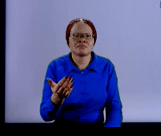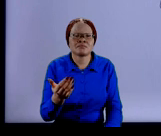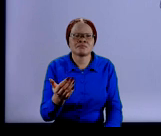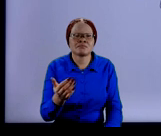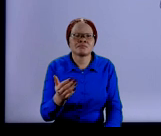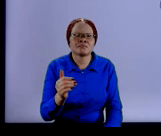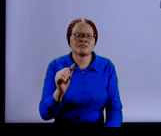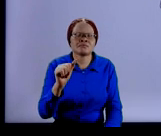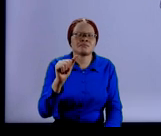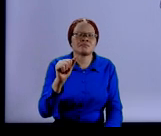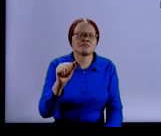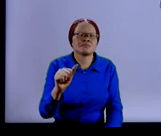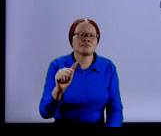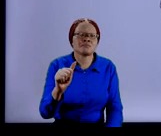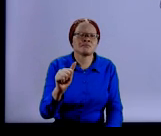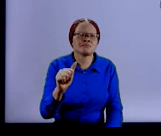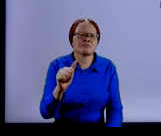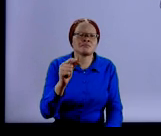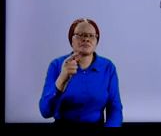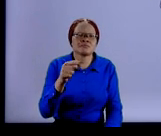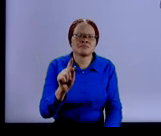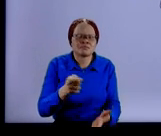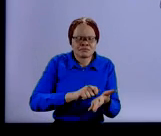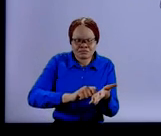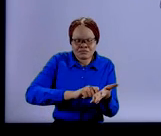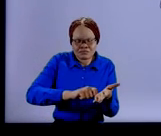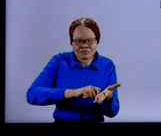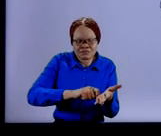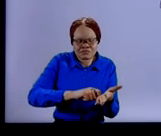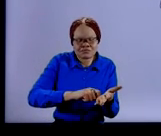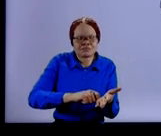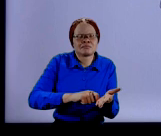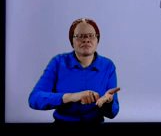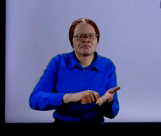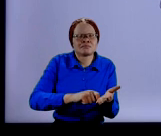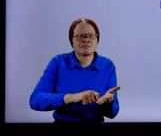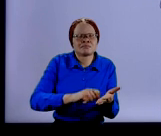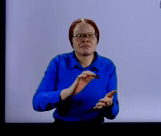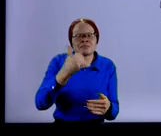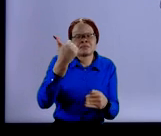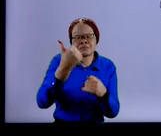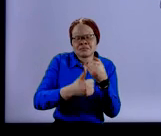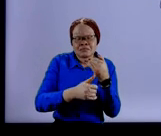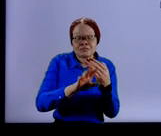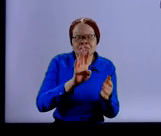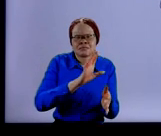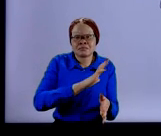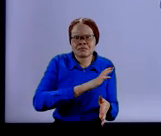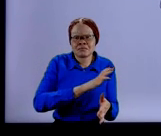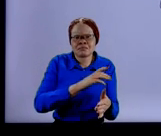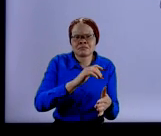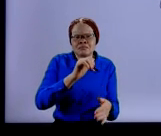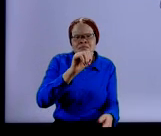seria e a correto a borracha está ali e por